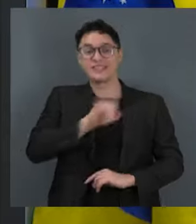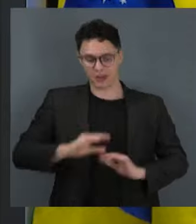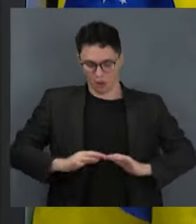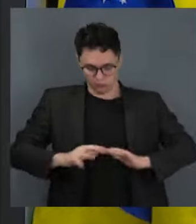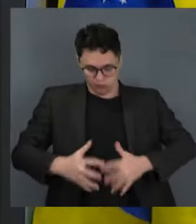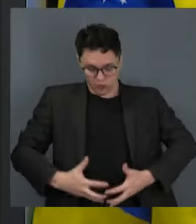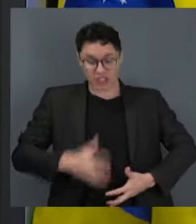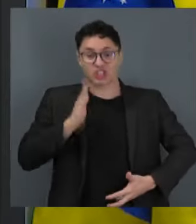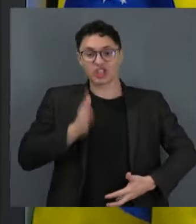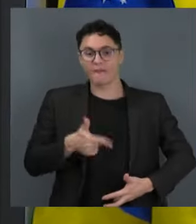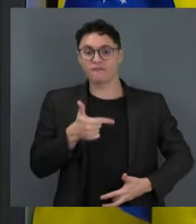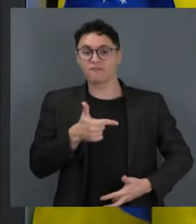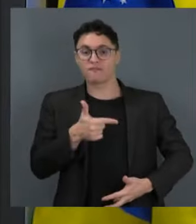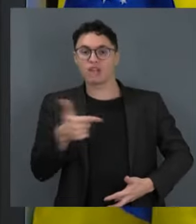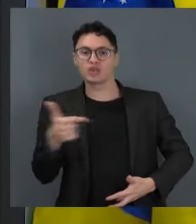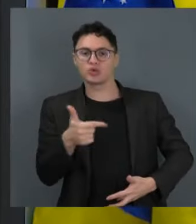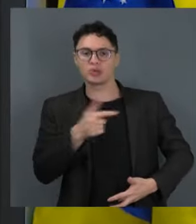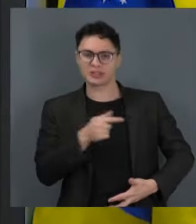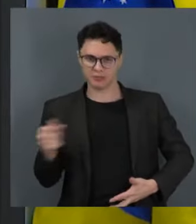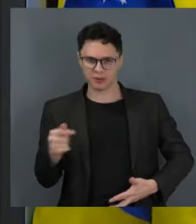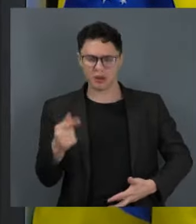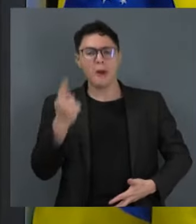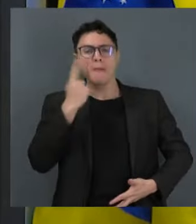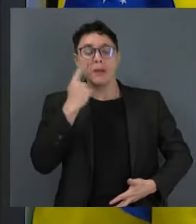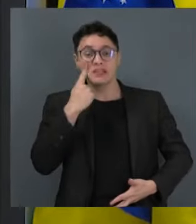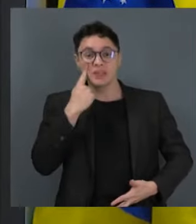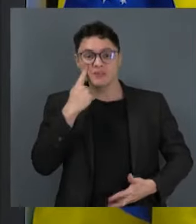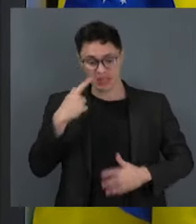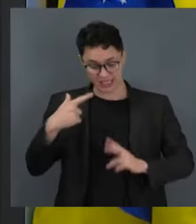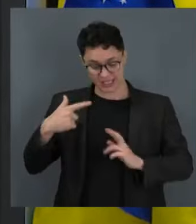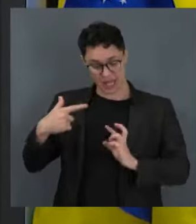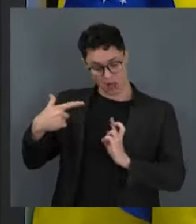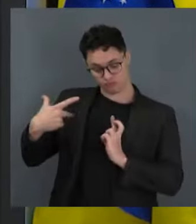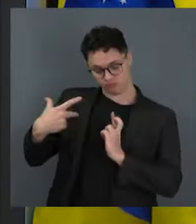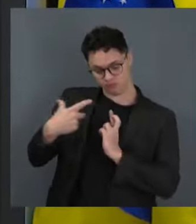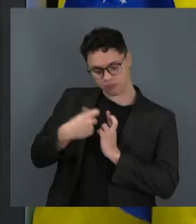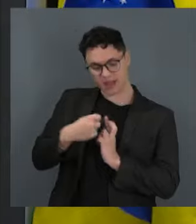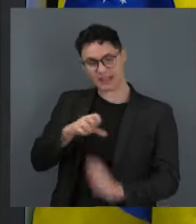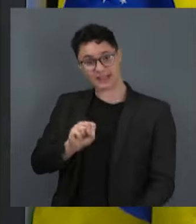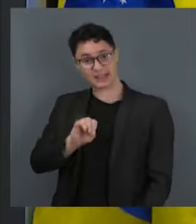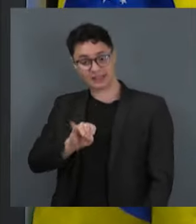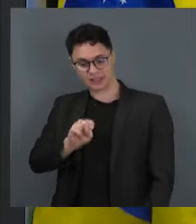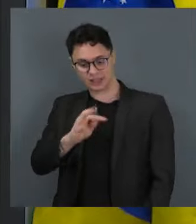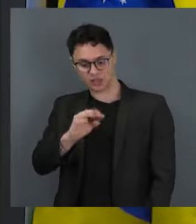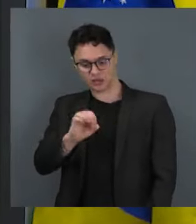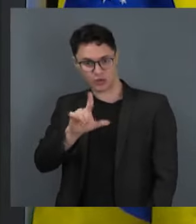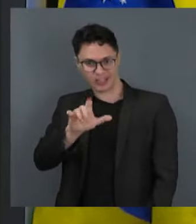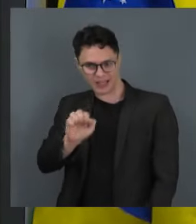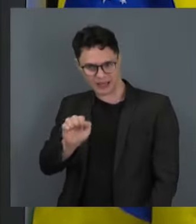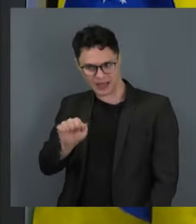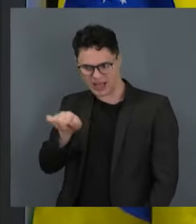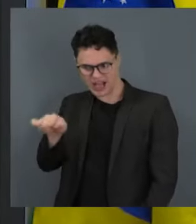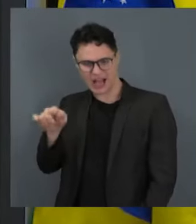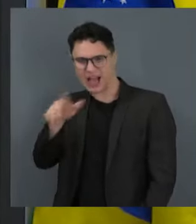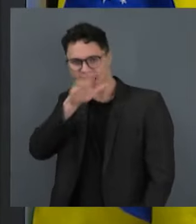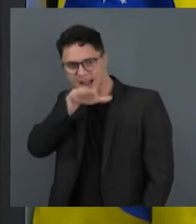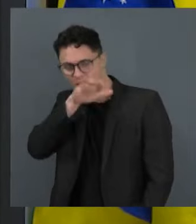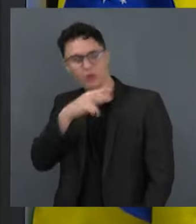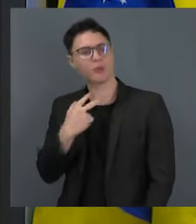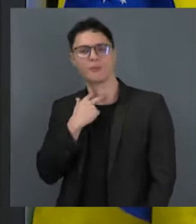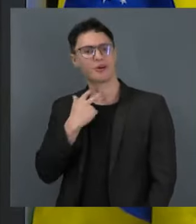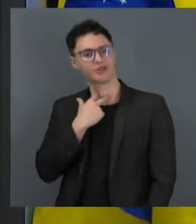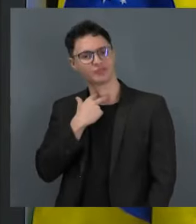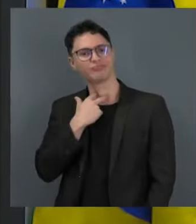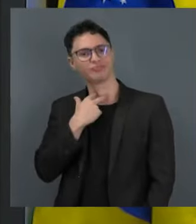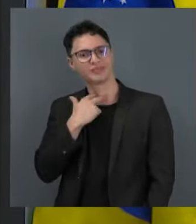gestação Ora se até em animais isso é proibido é inadmissível quanto mais de uma criança a